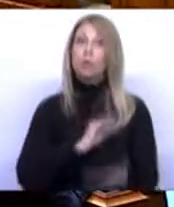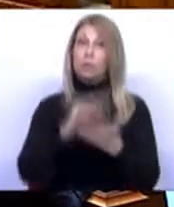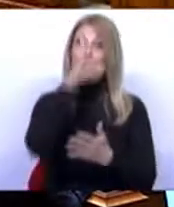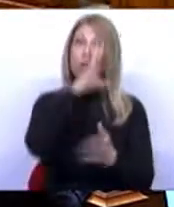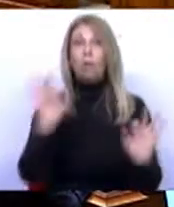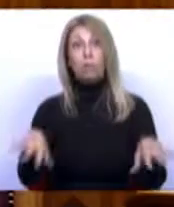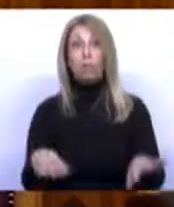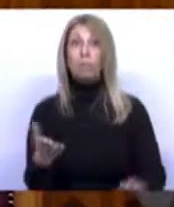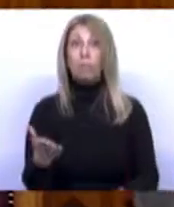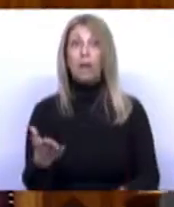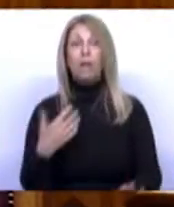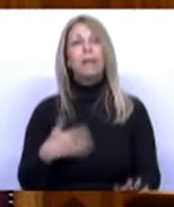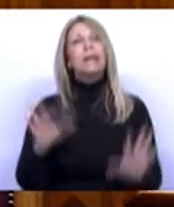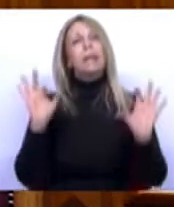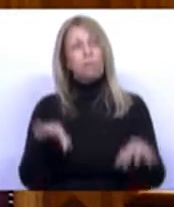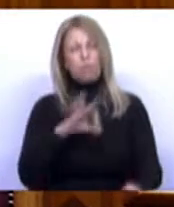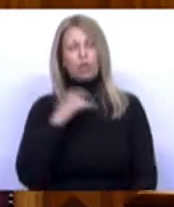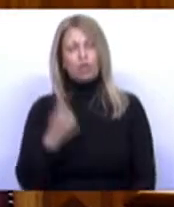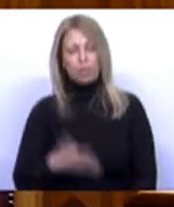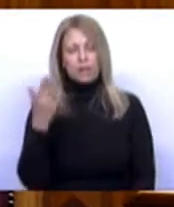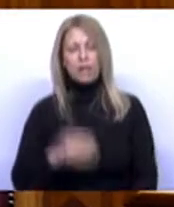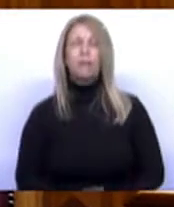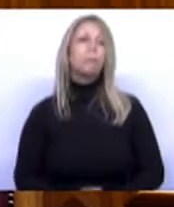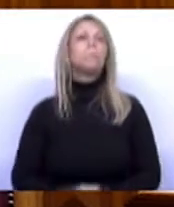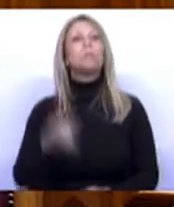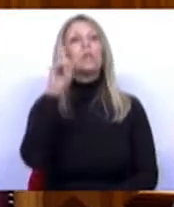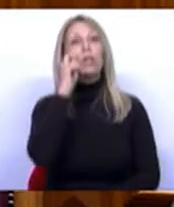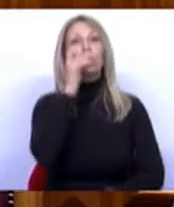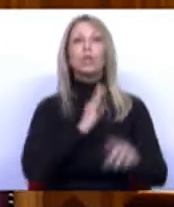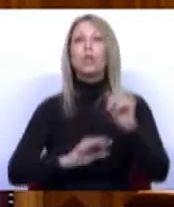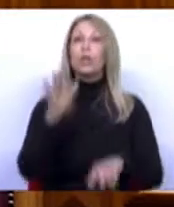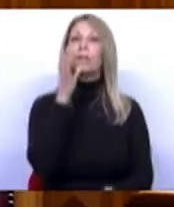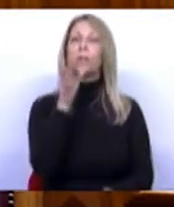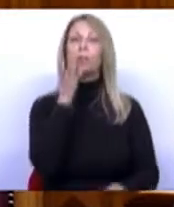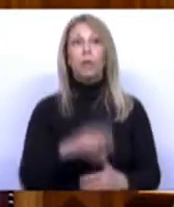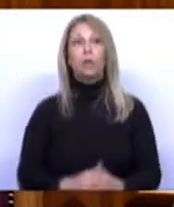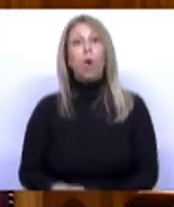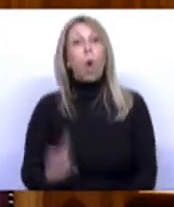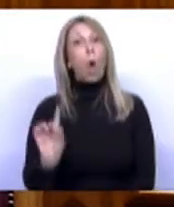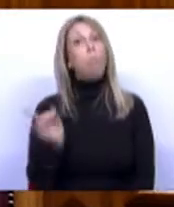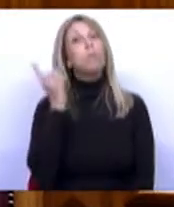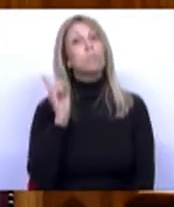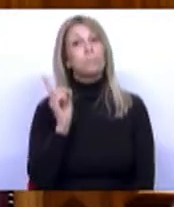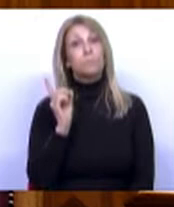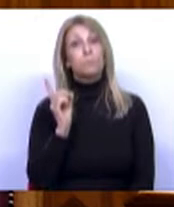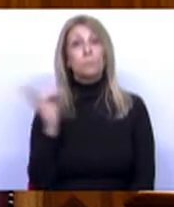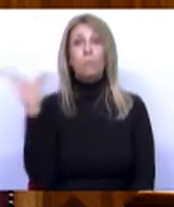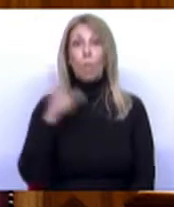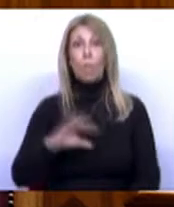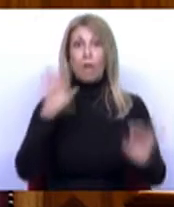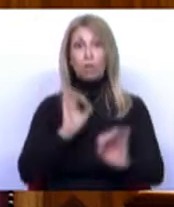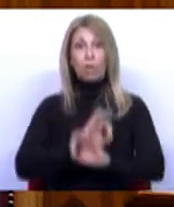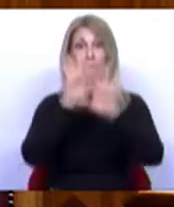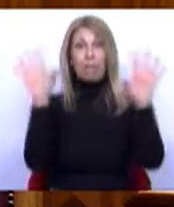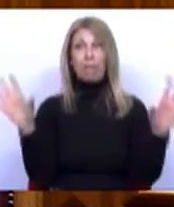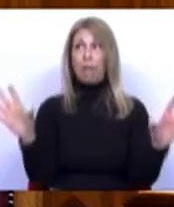terminar. Terminando, Sr. Presidente, Sras. E Srs. Deputados, talvez o mais elucidativo deste